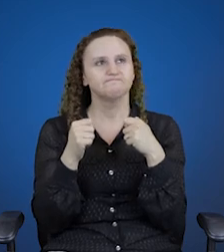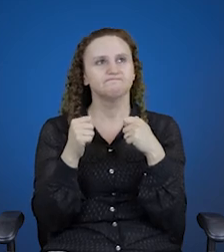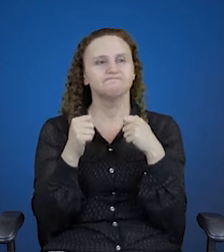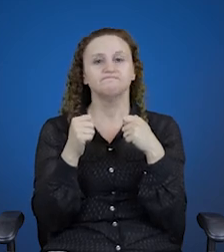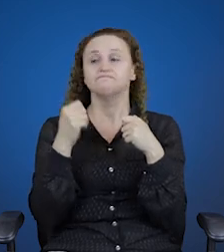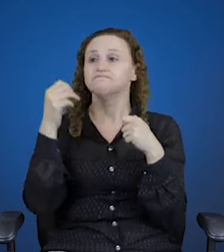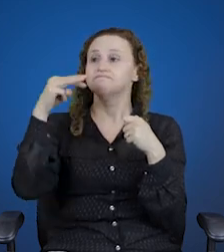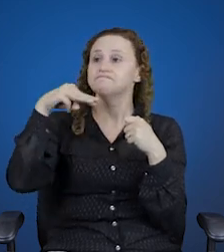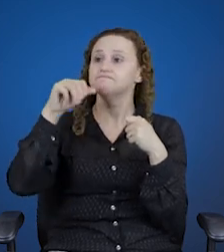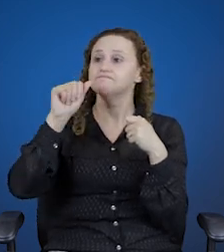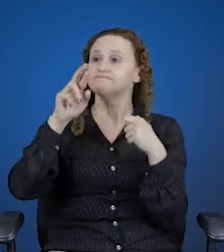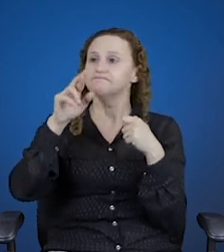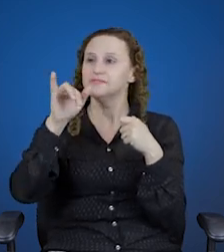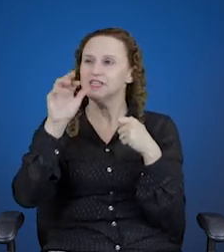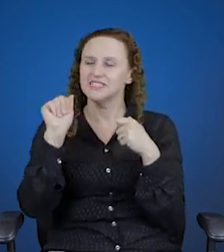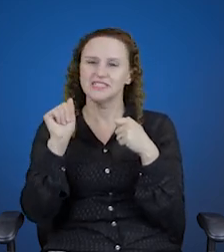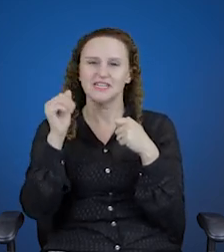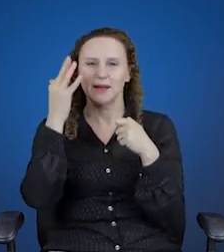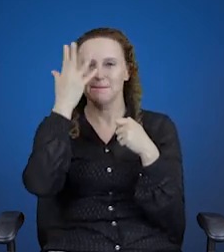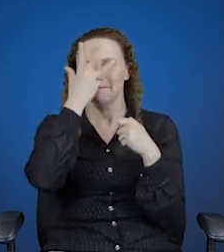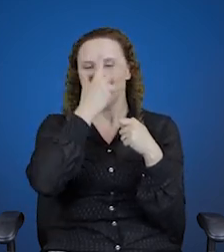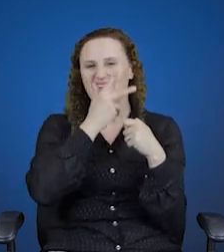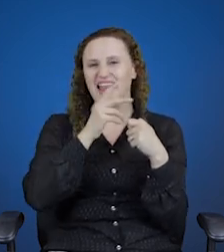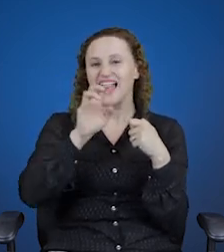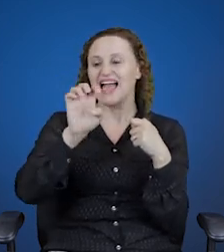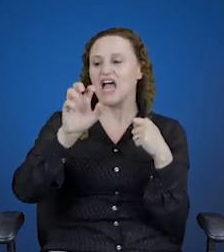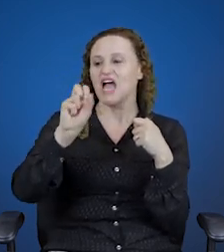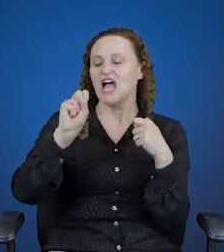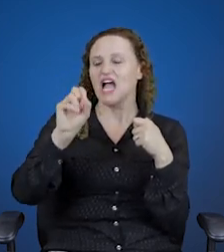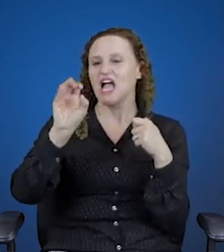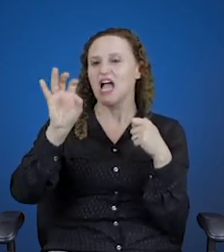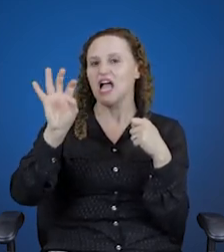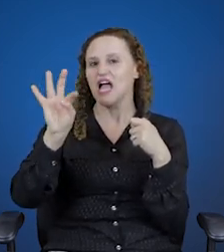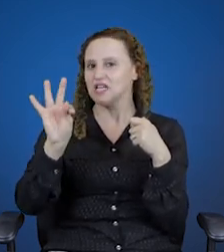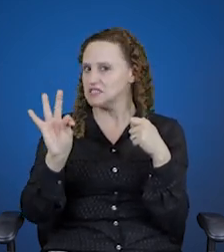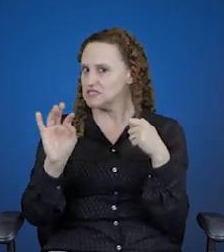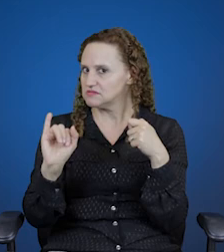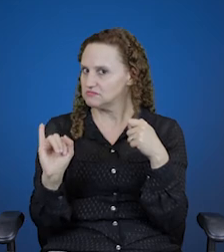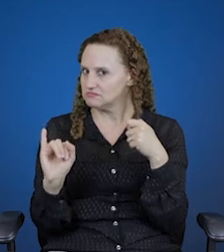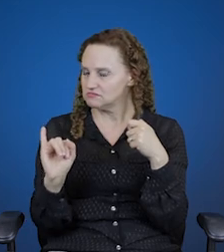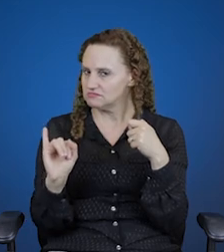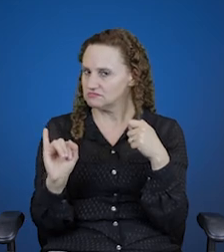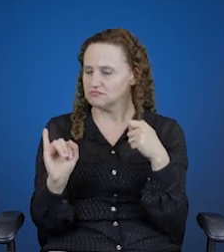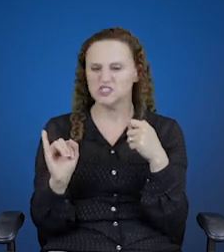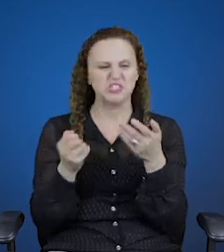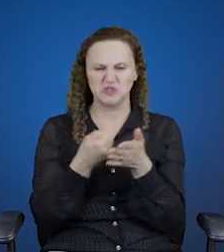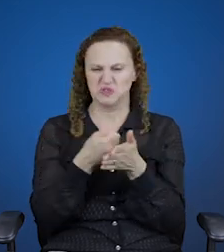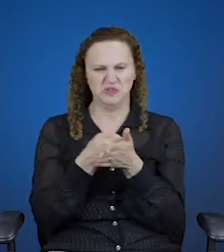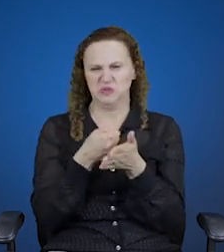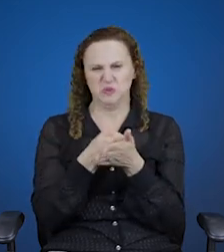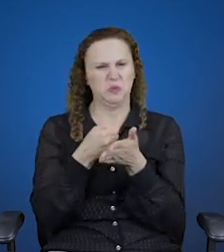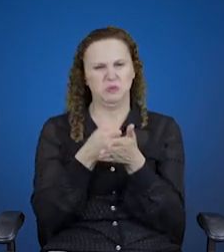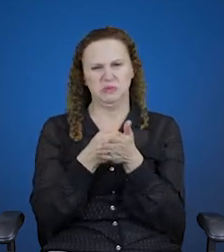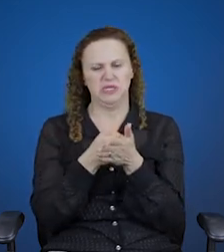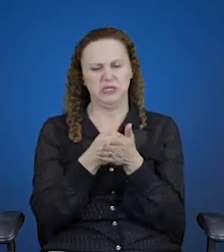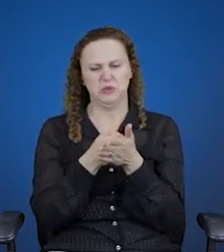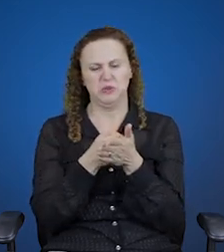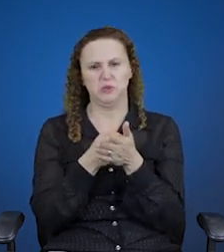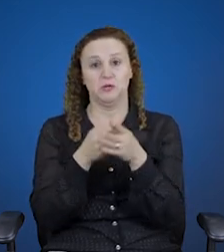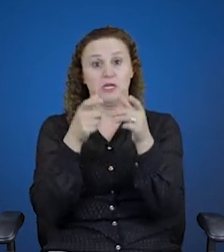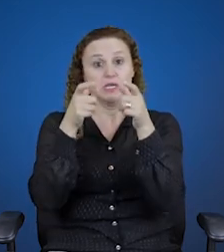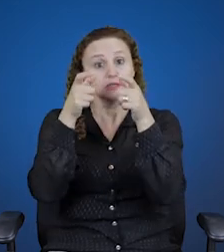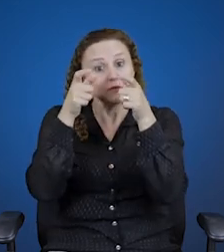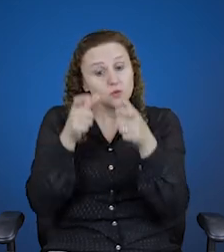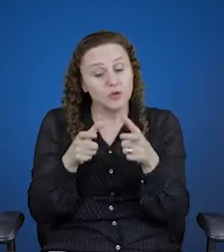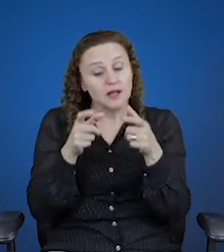frase teria ficaria assim Maria Bela é é e eu não vou ficar cobrando de vocês essa